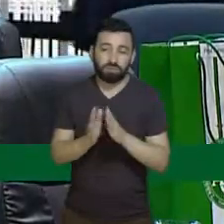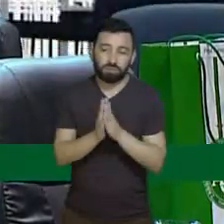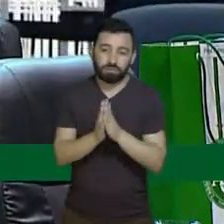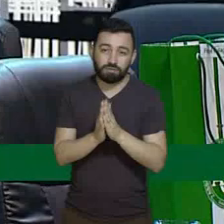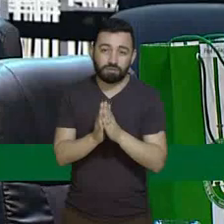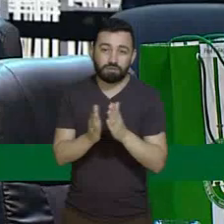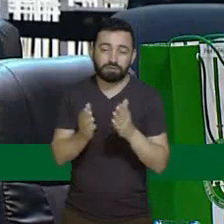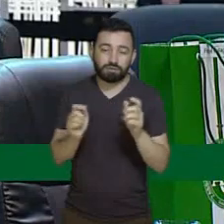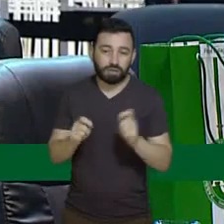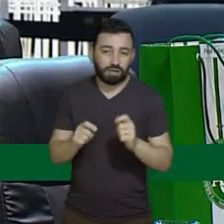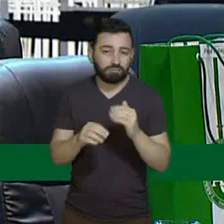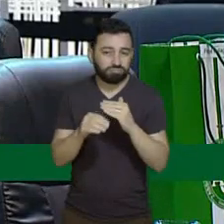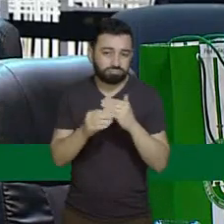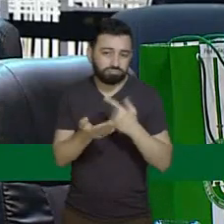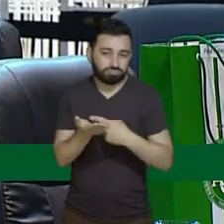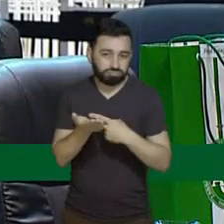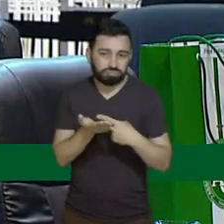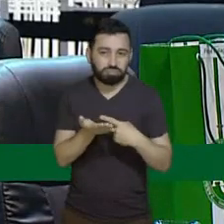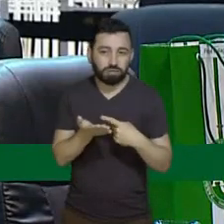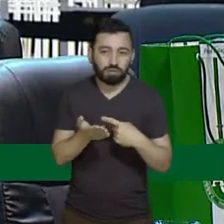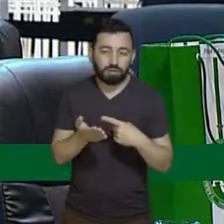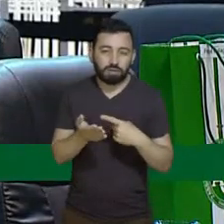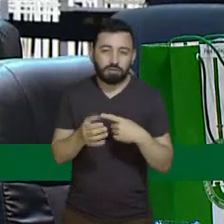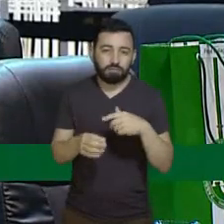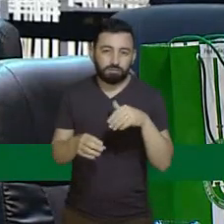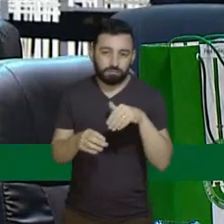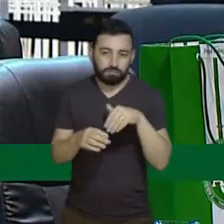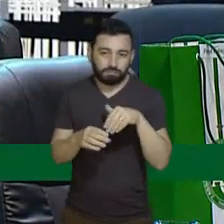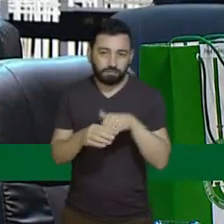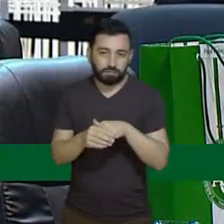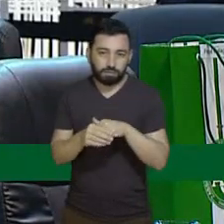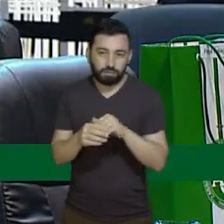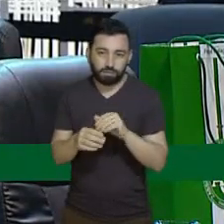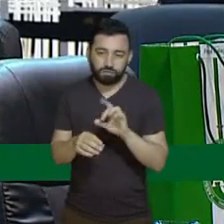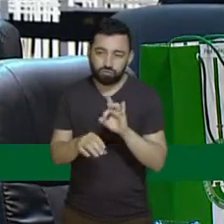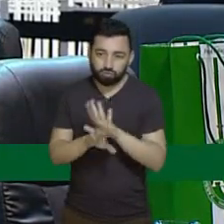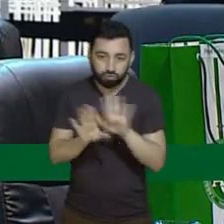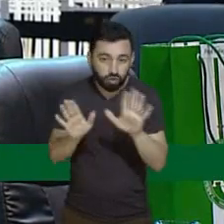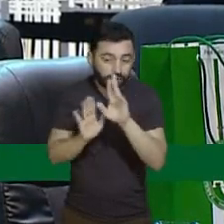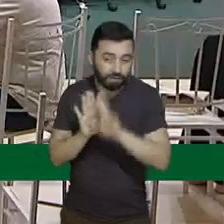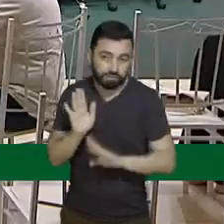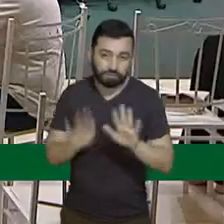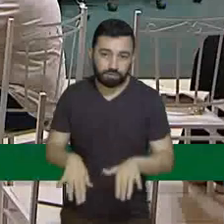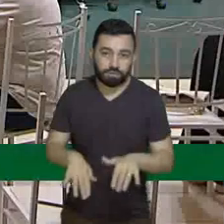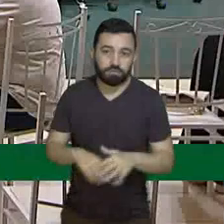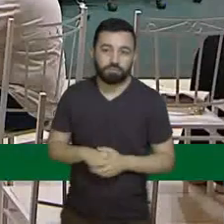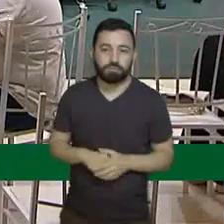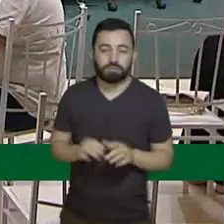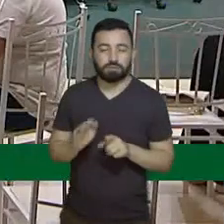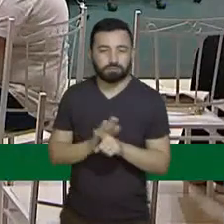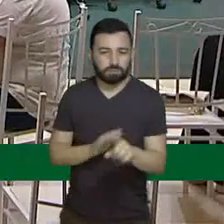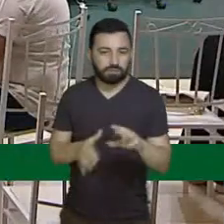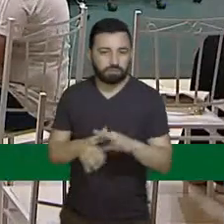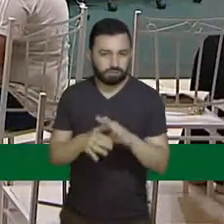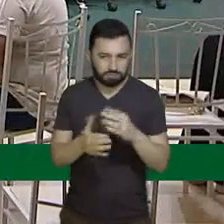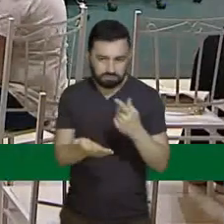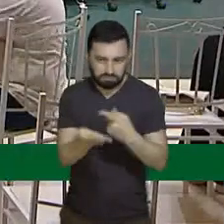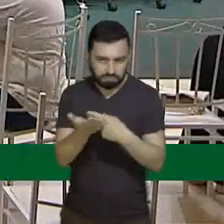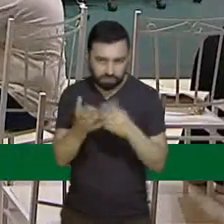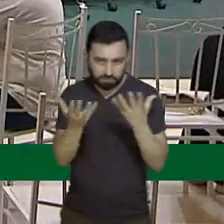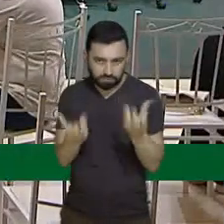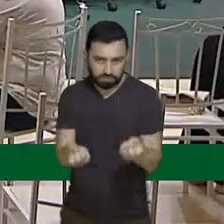houvesse a concordância, colocar em votação em bloco apenas os de redação final. Consulto, senhor Lisides, se todos estão de acordo para